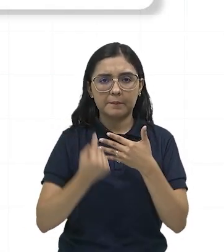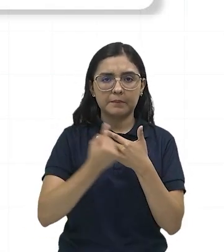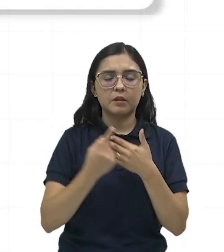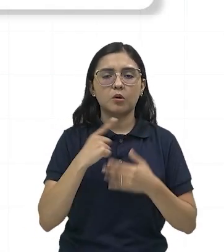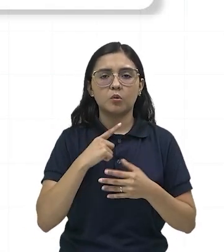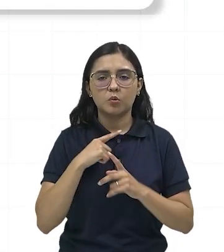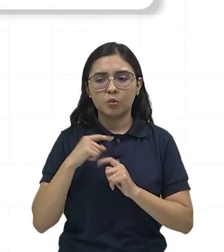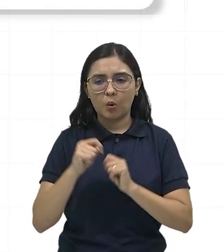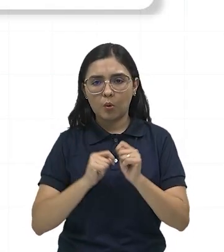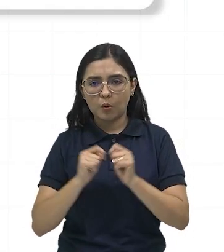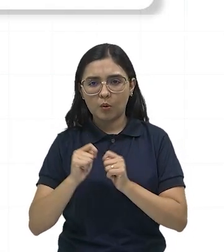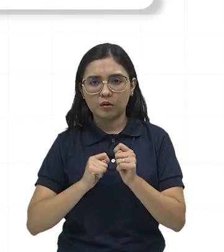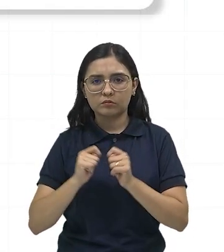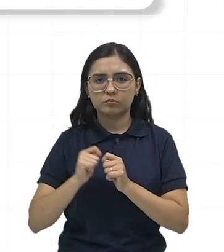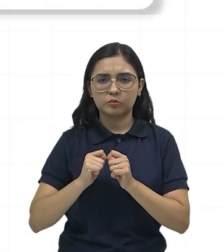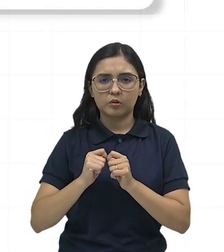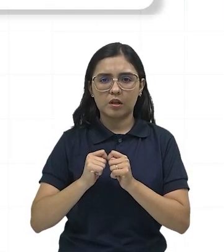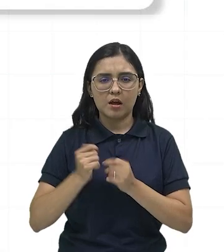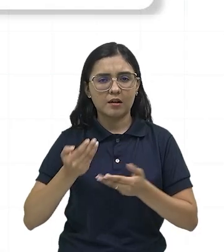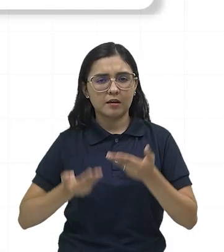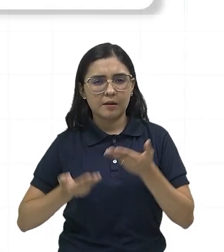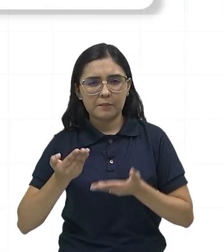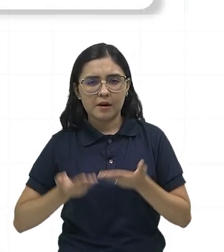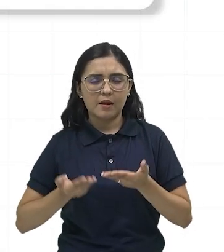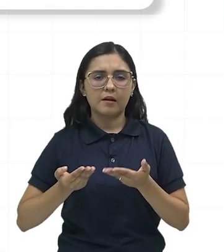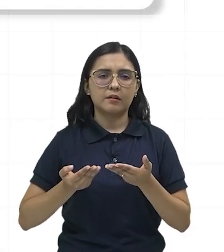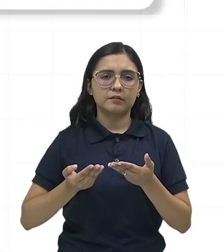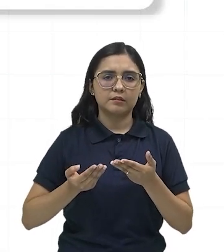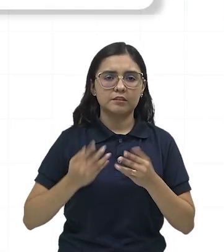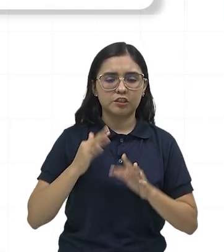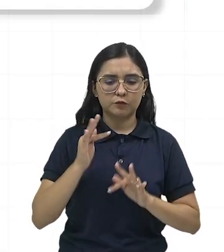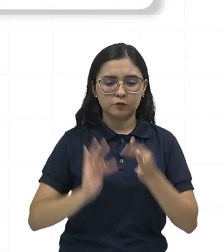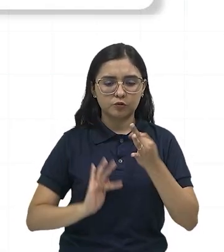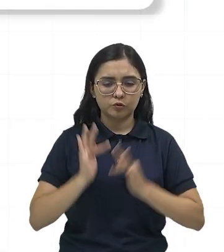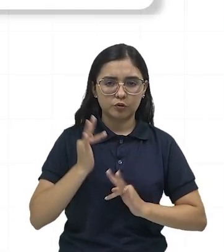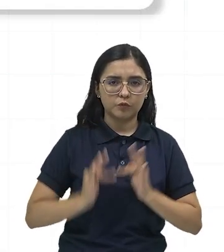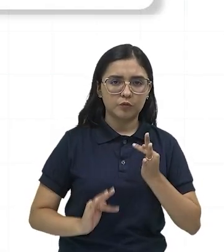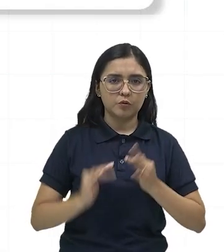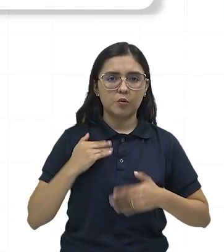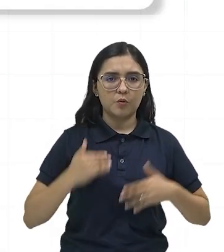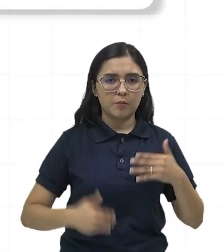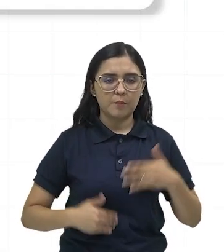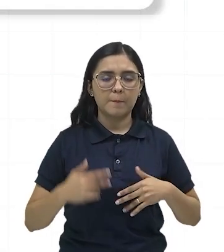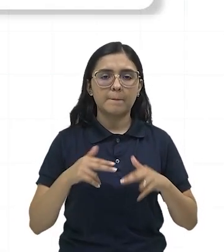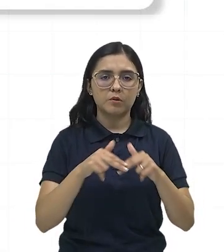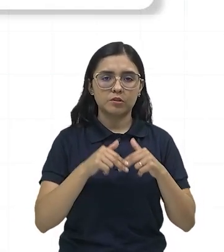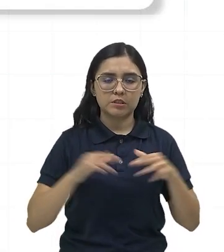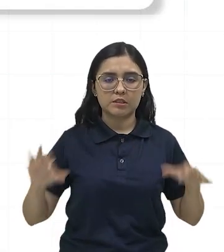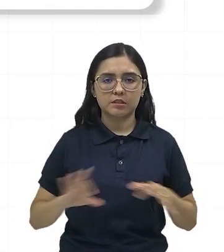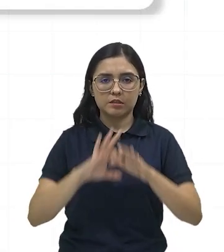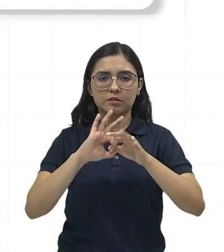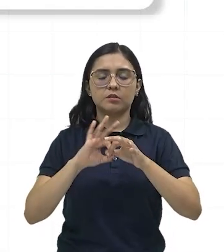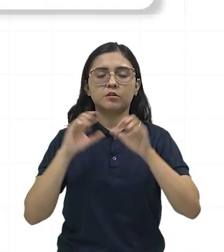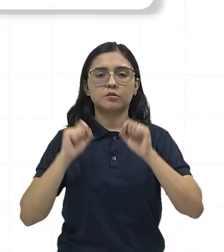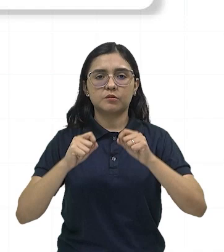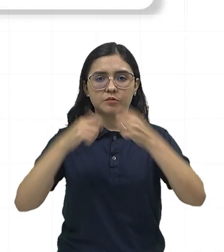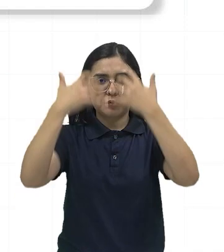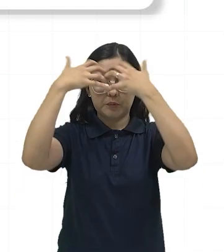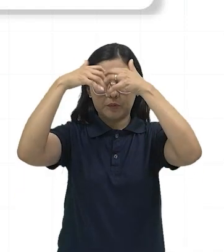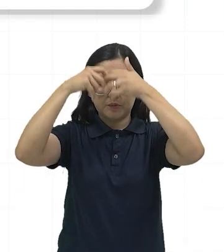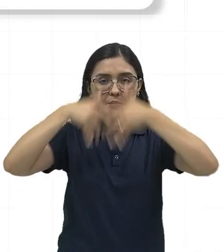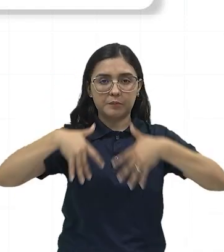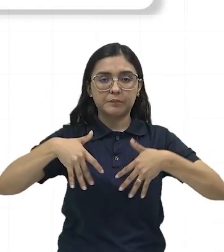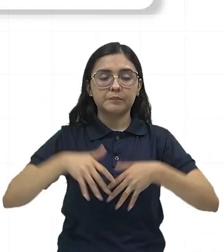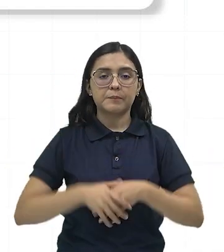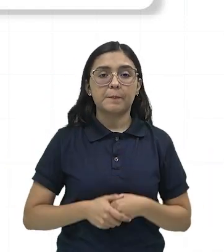regular essas funções fisiológicas, é por isso que ele está intimamente ligado com o nosso sistema